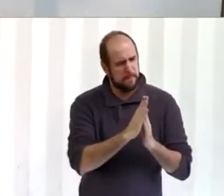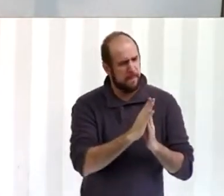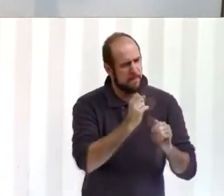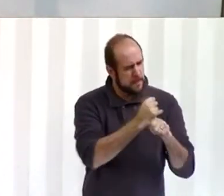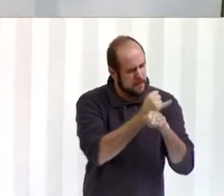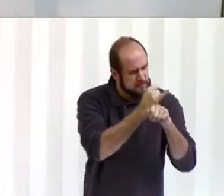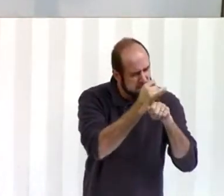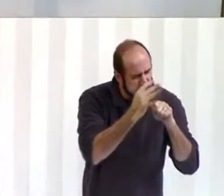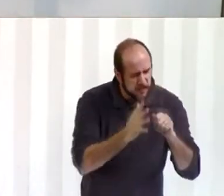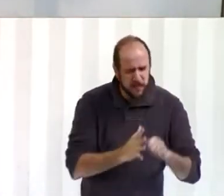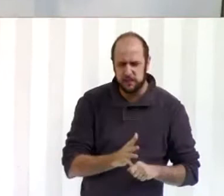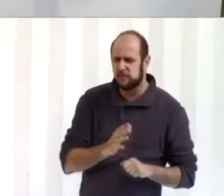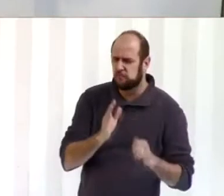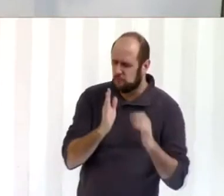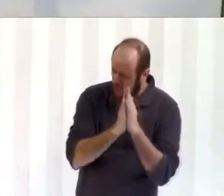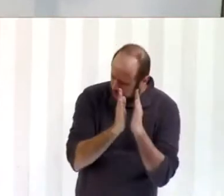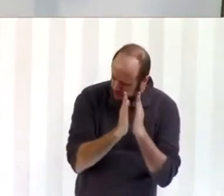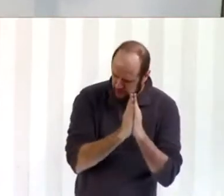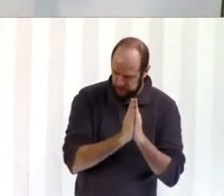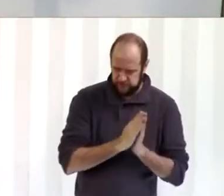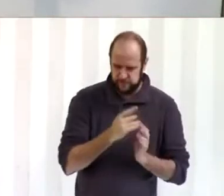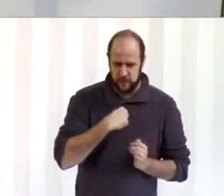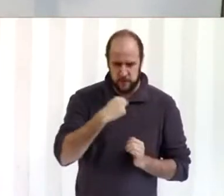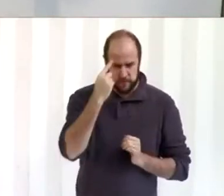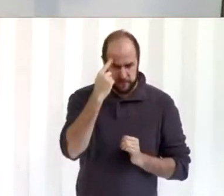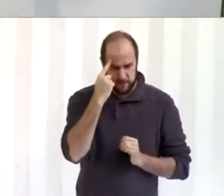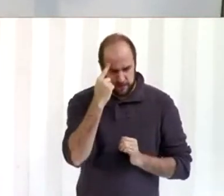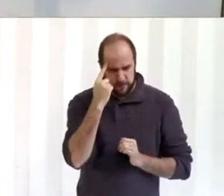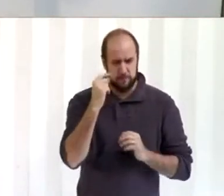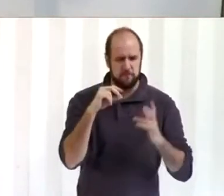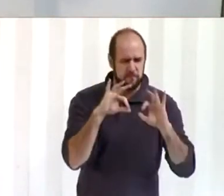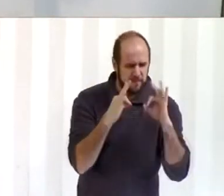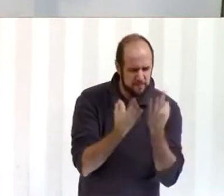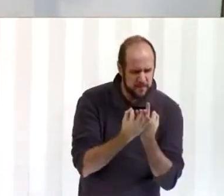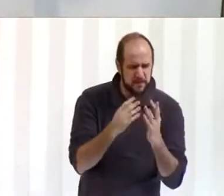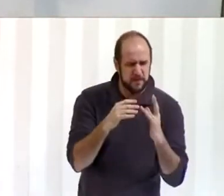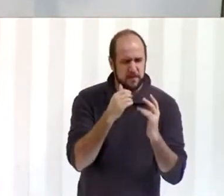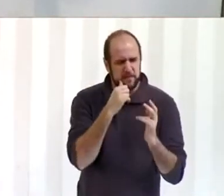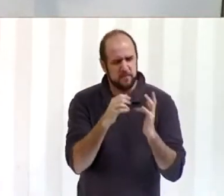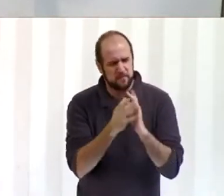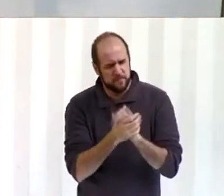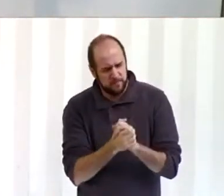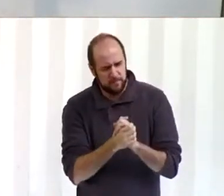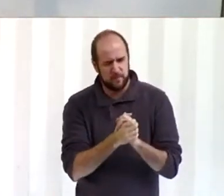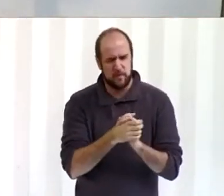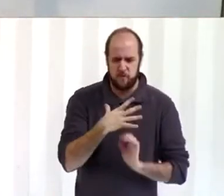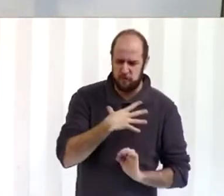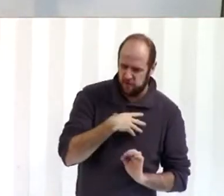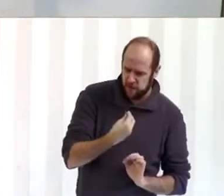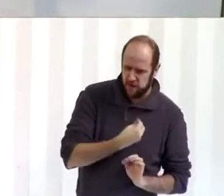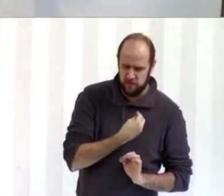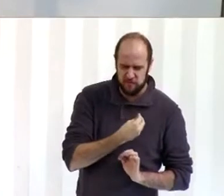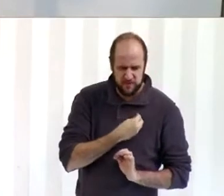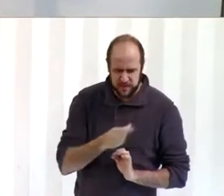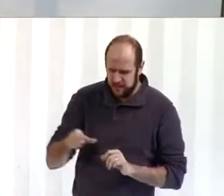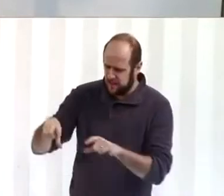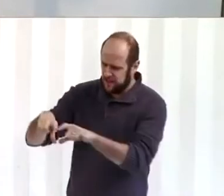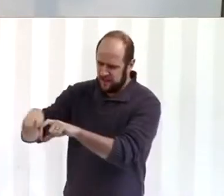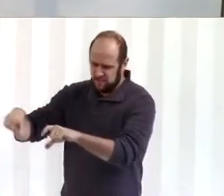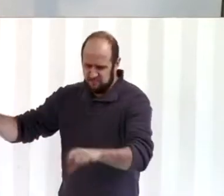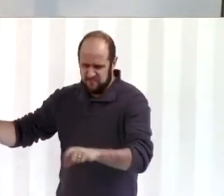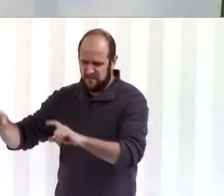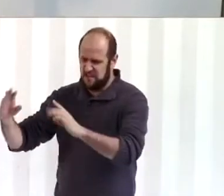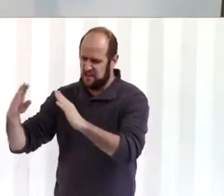lugar dele. Pensei na esposa, pensei nos filhos, pensei na realidade dele, pensei na